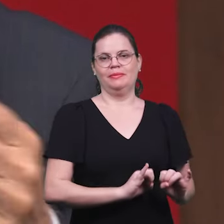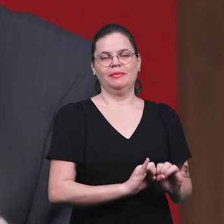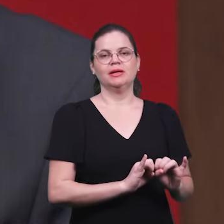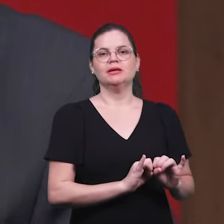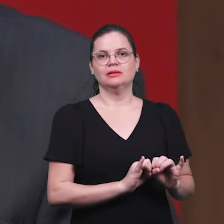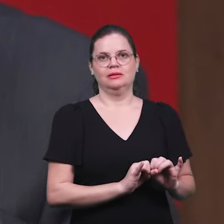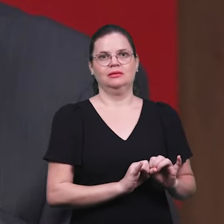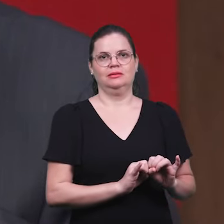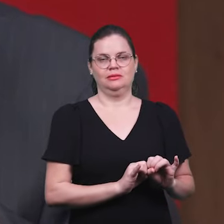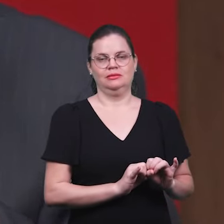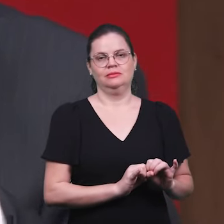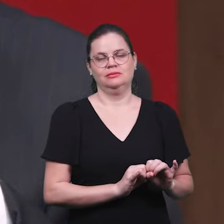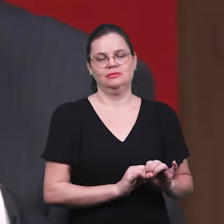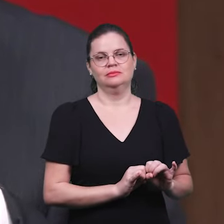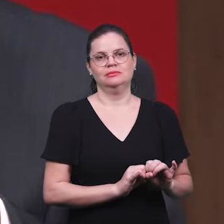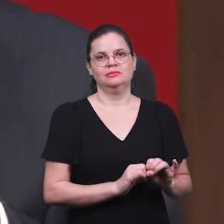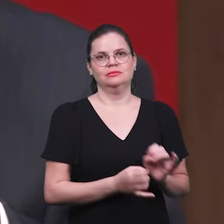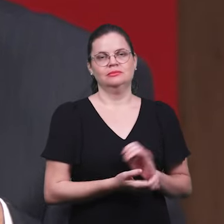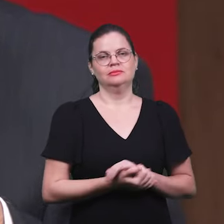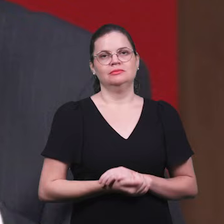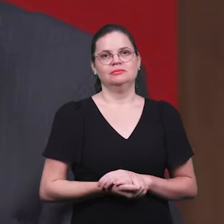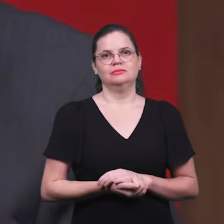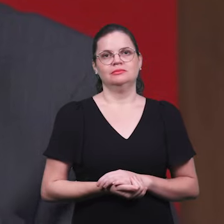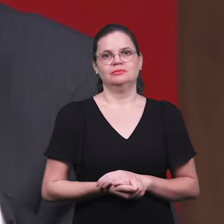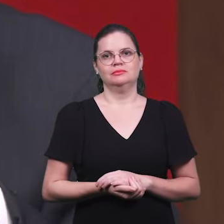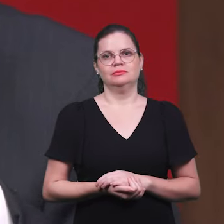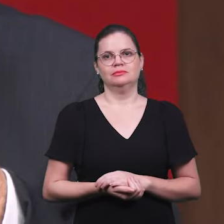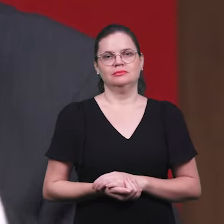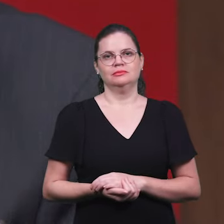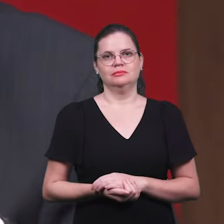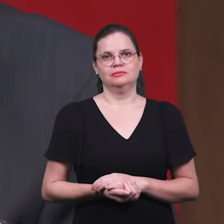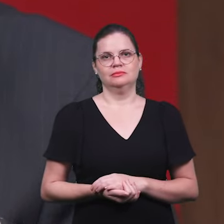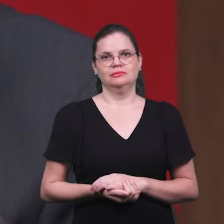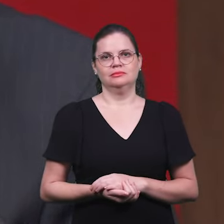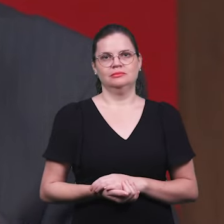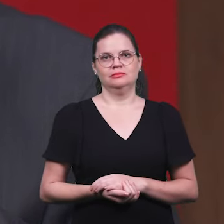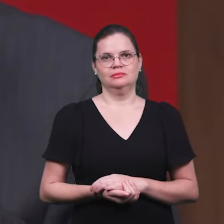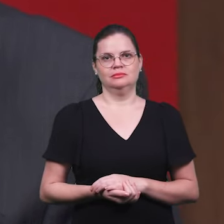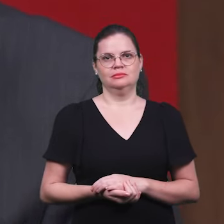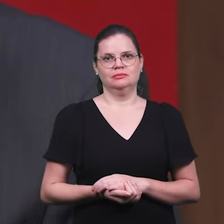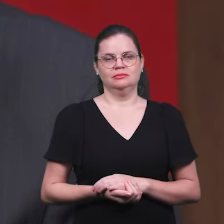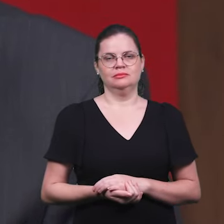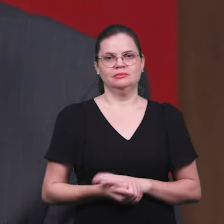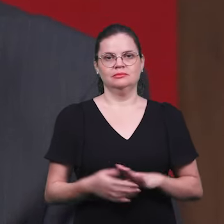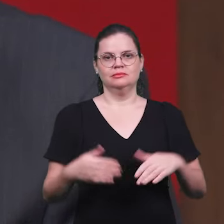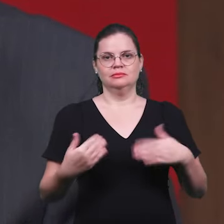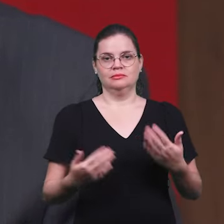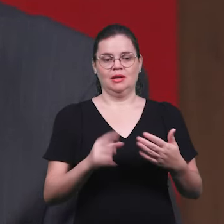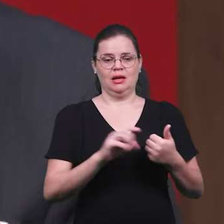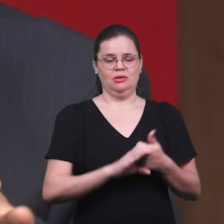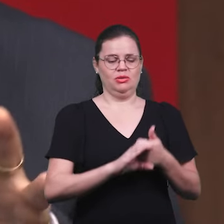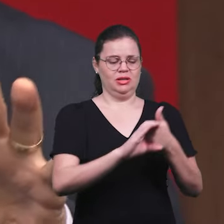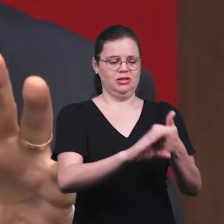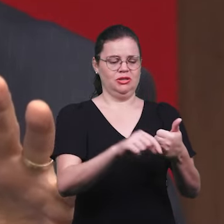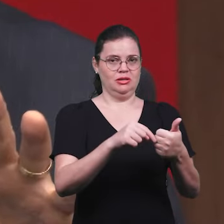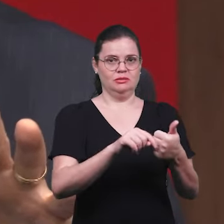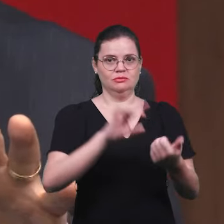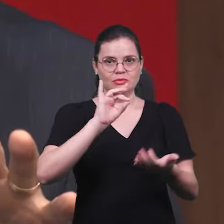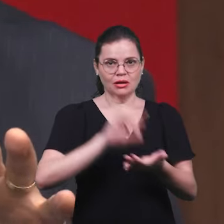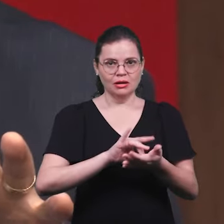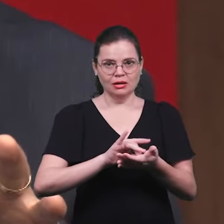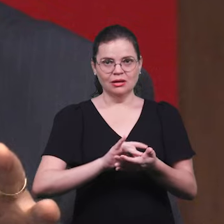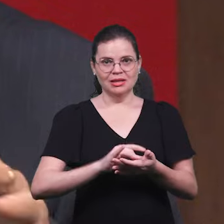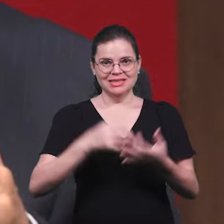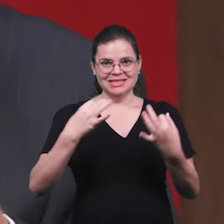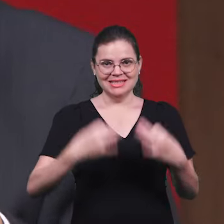humana realizada. Então, nesse momento, a palavra cristianismo não representava mais os discípulos